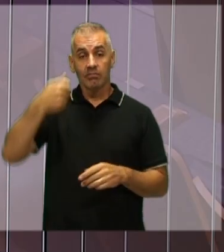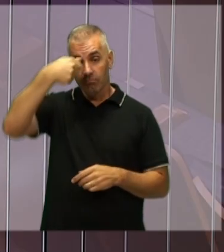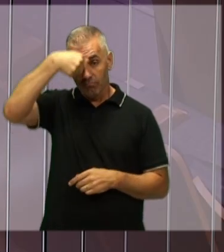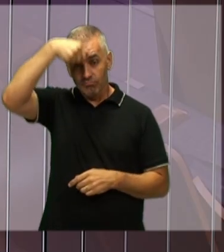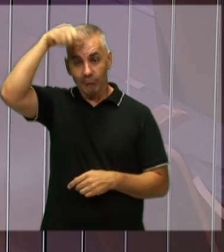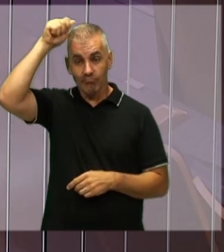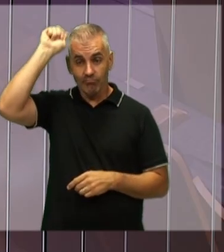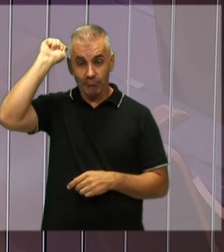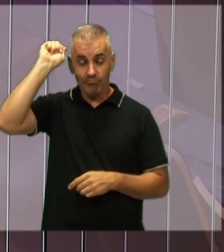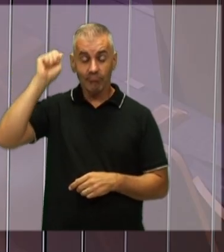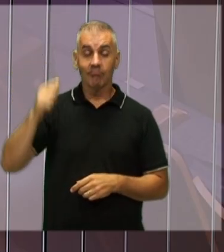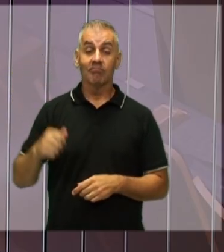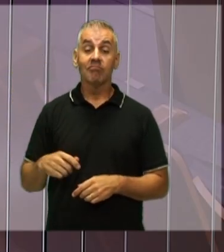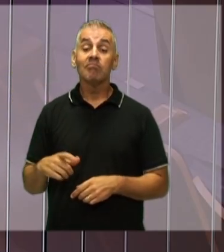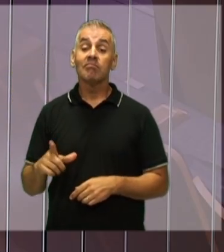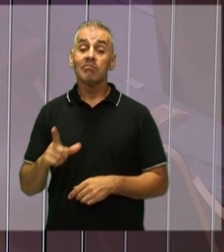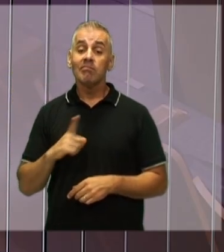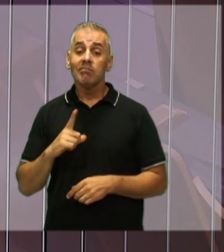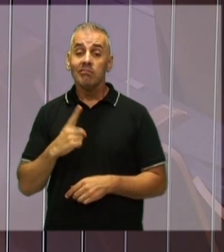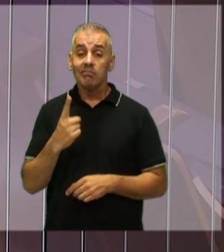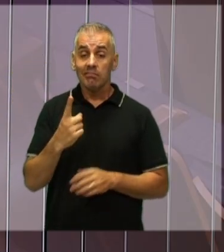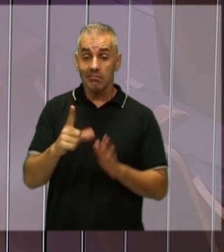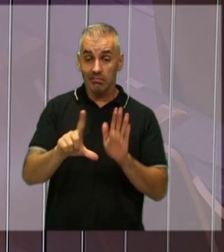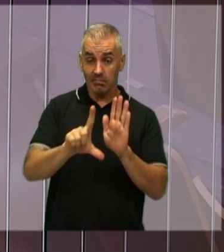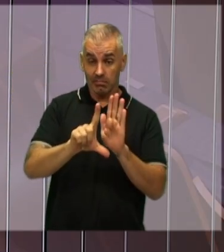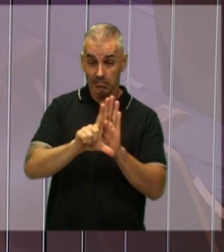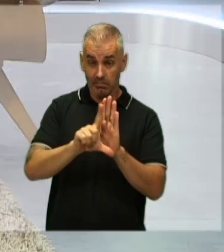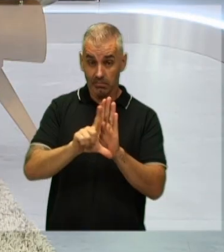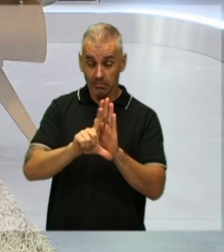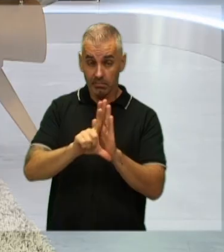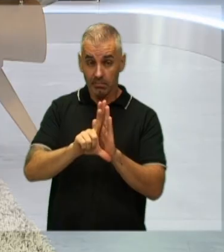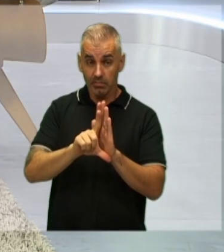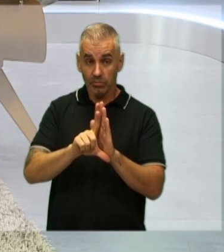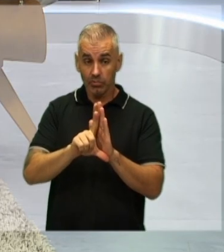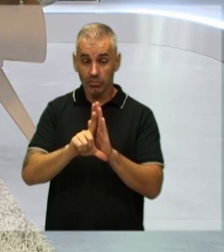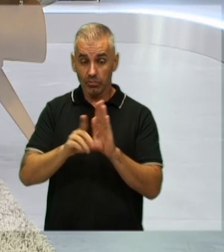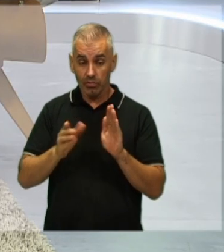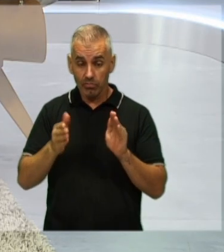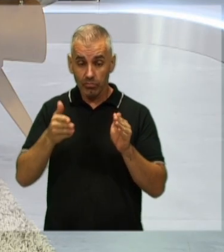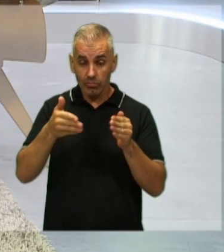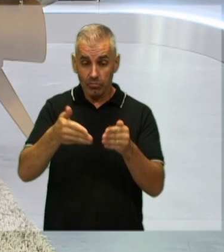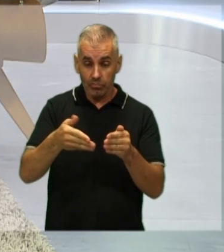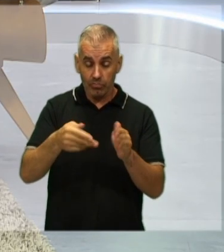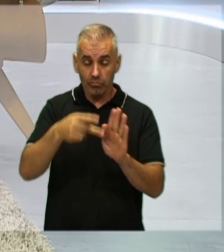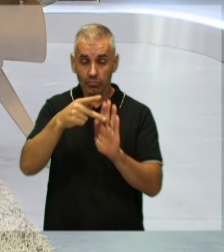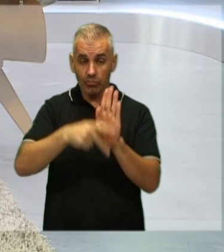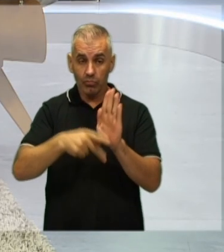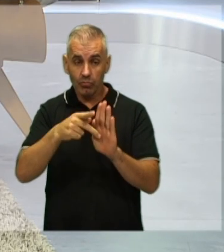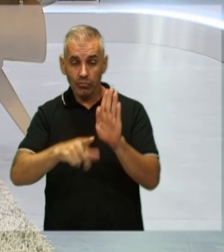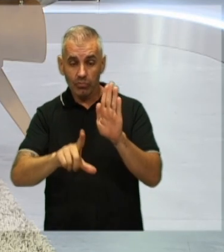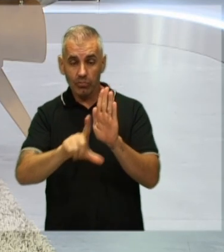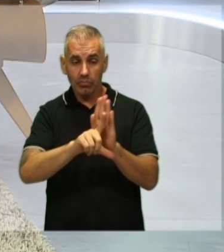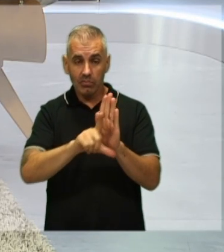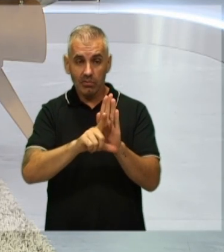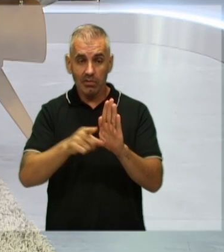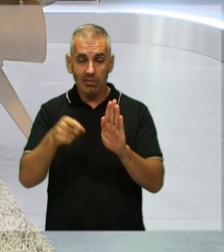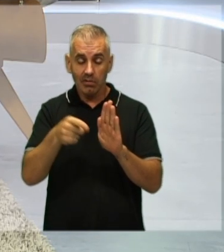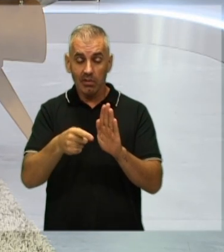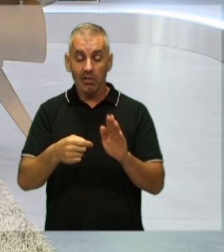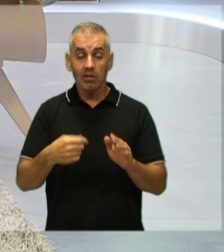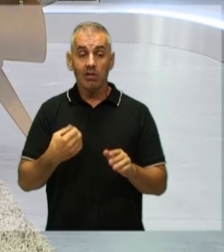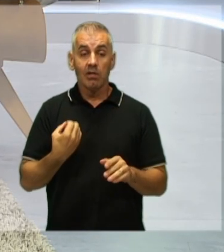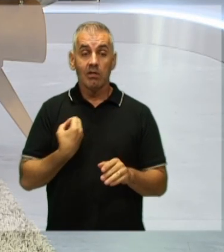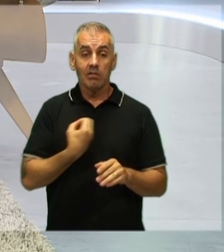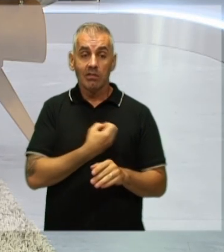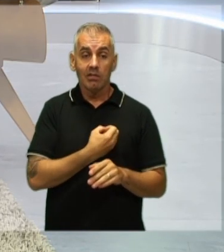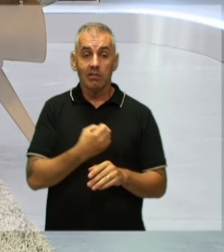uma lei que tem a origem num projeto de lei de sua autoria. É a lei número